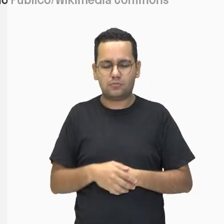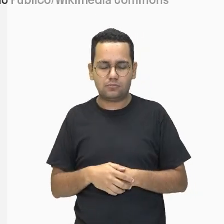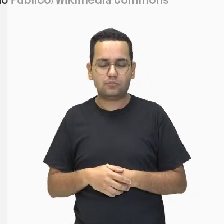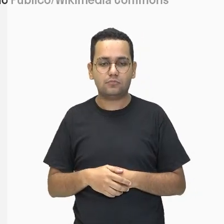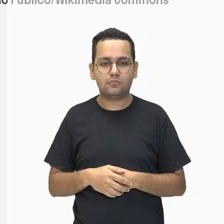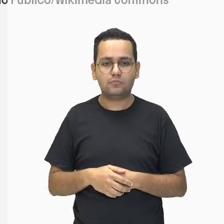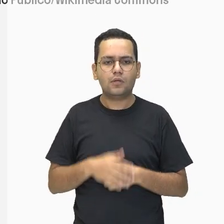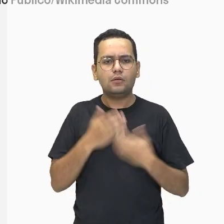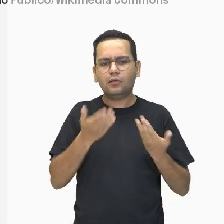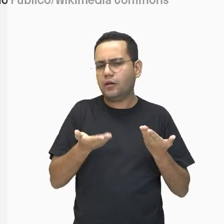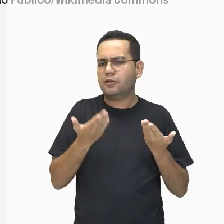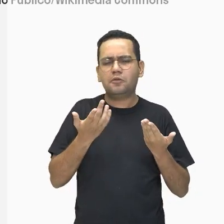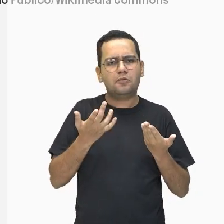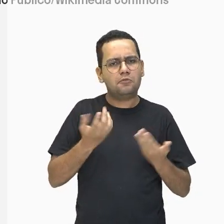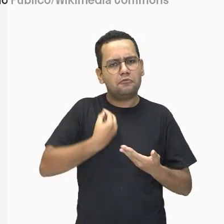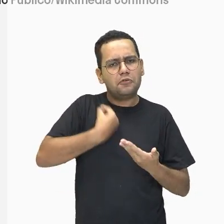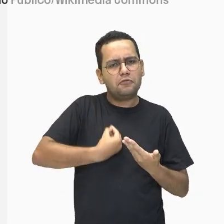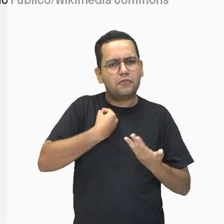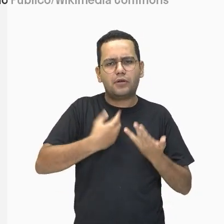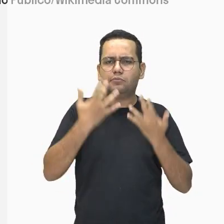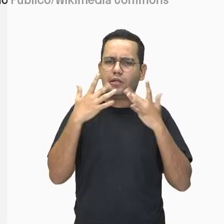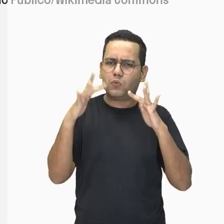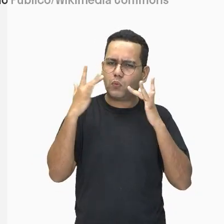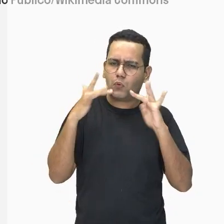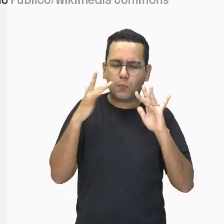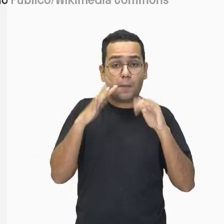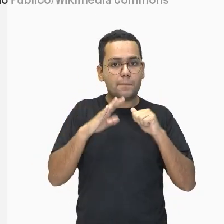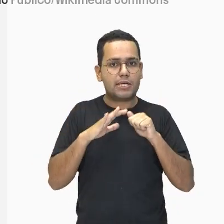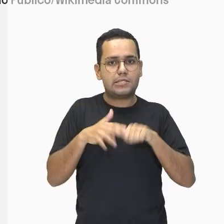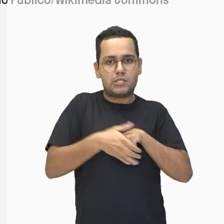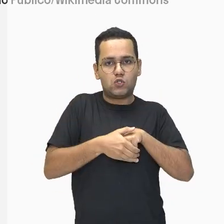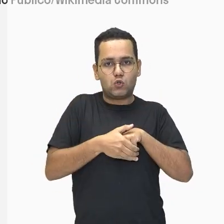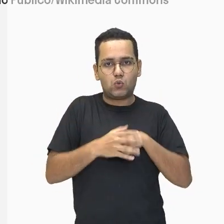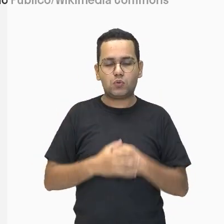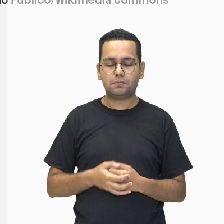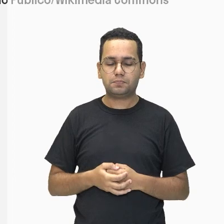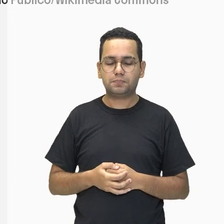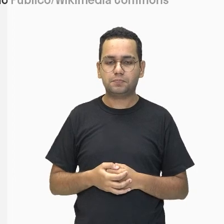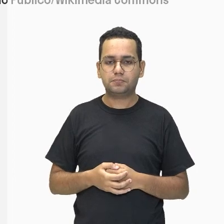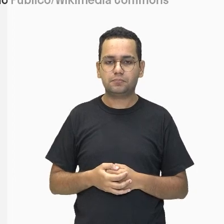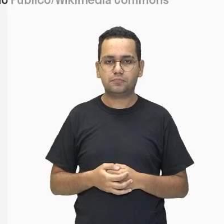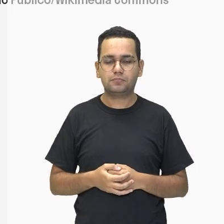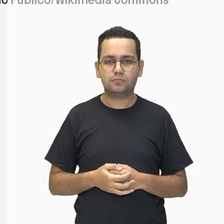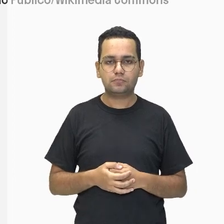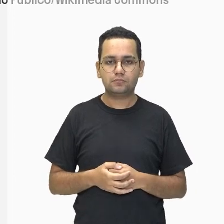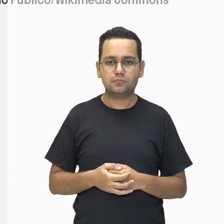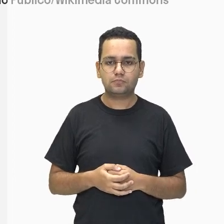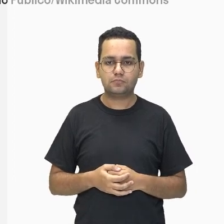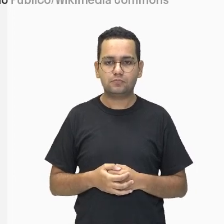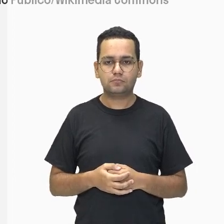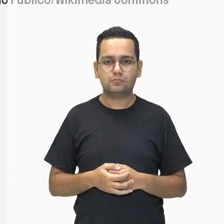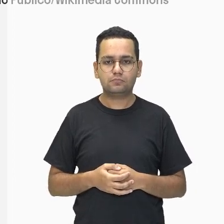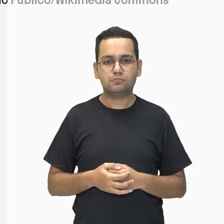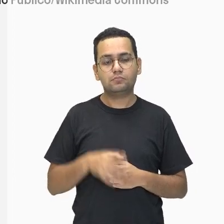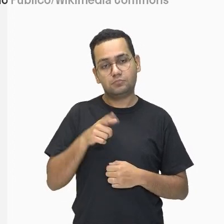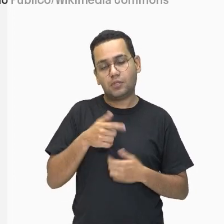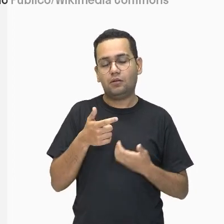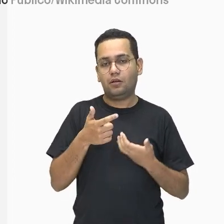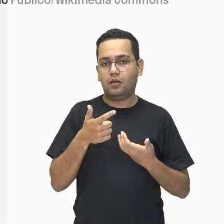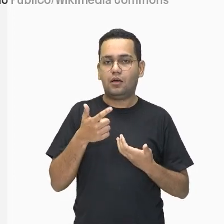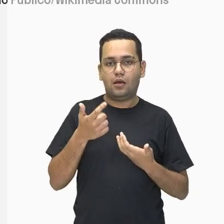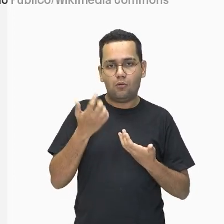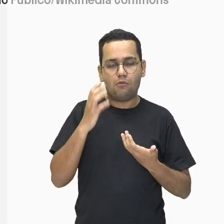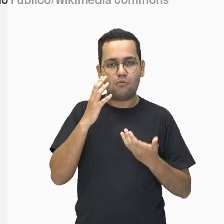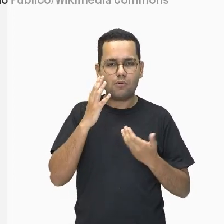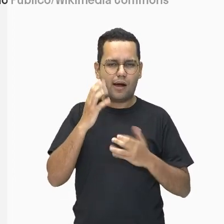impunes, vivendo secretamente até o fim de suas vidas. Esse, sem dúvida, é o caso mais emblemático. E outros